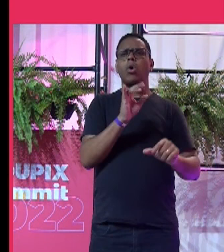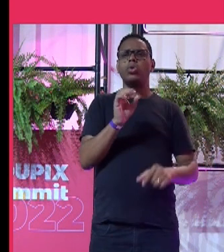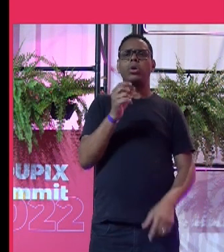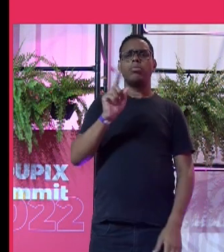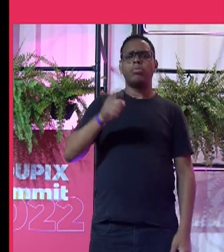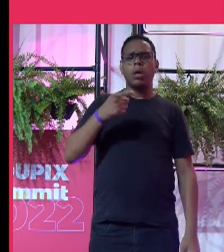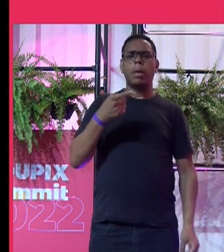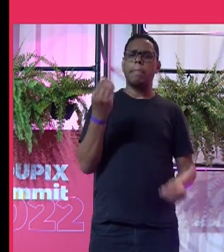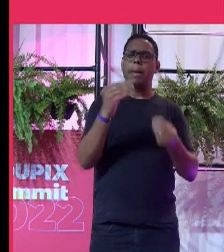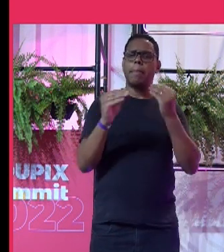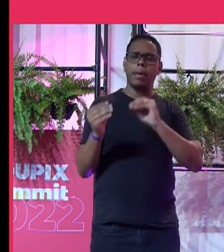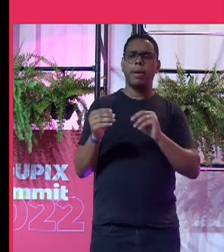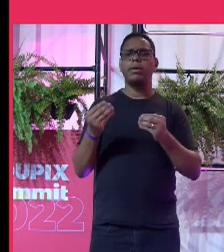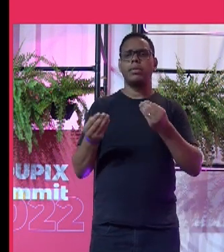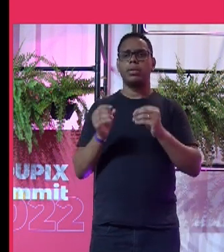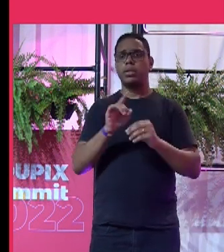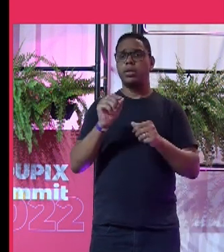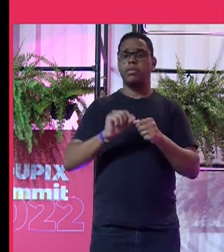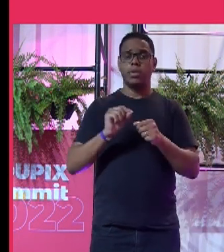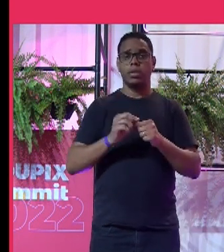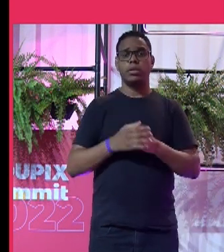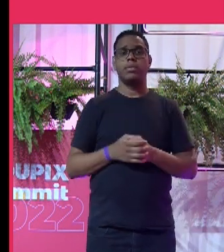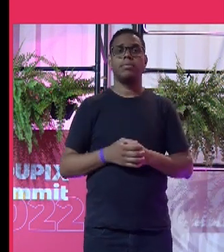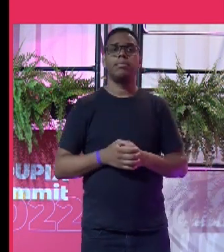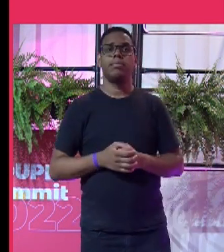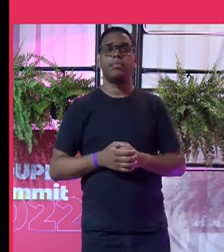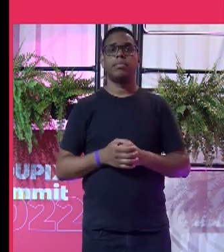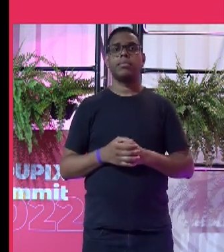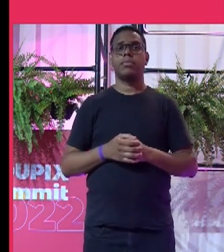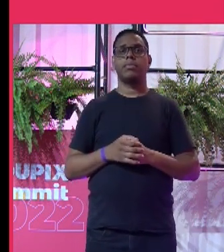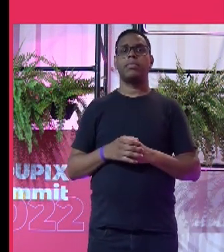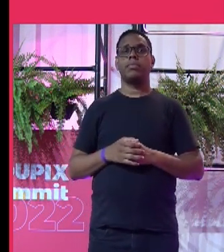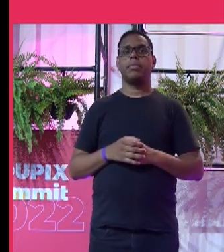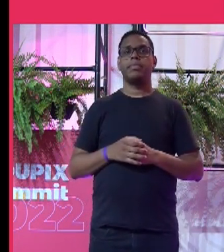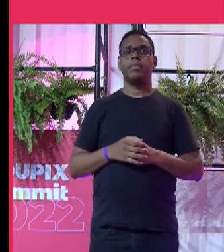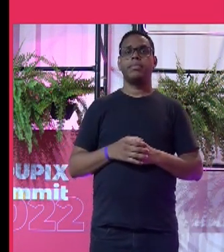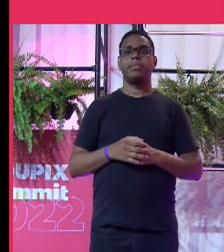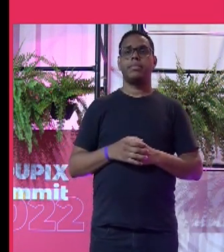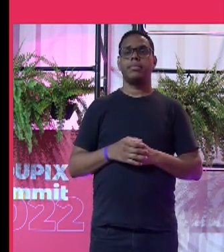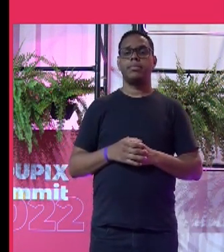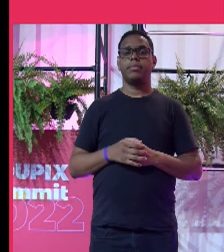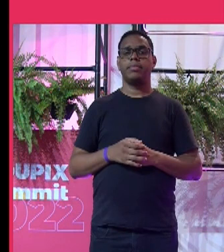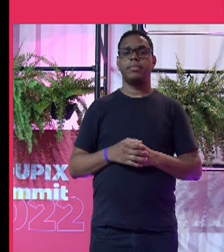monetização de publicação, de publis que vocês fazem, publi posts.